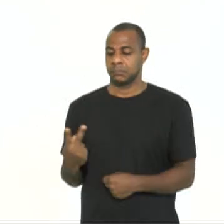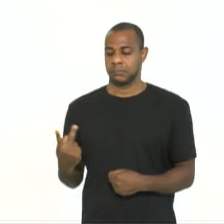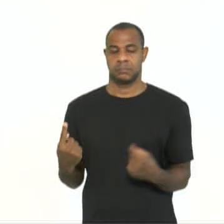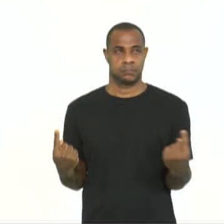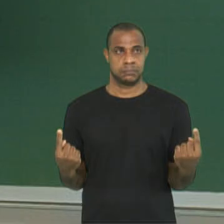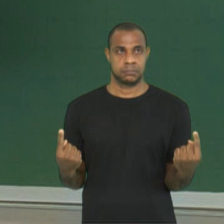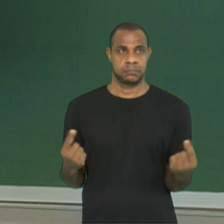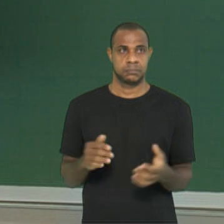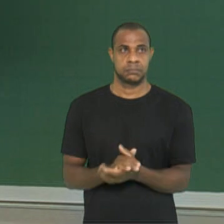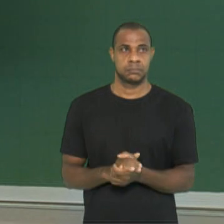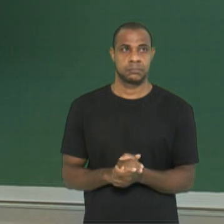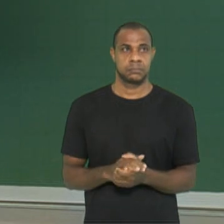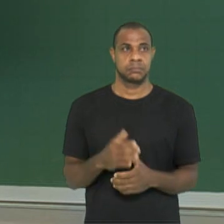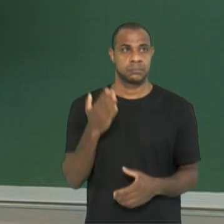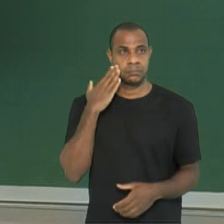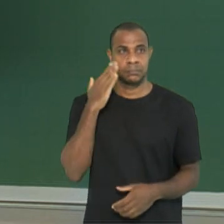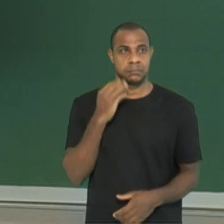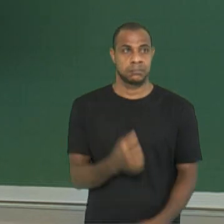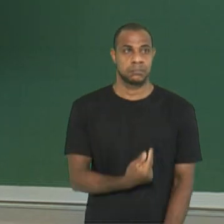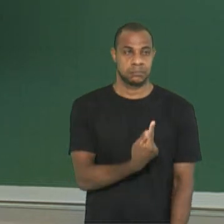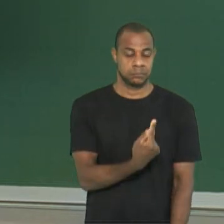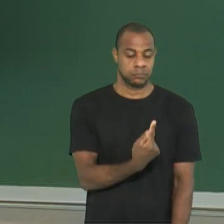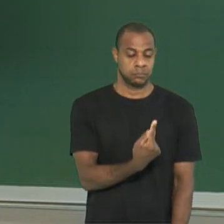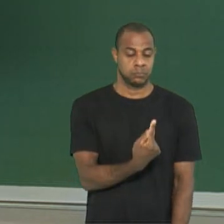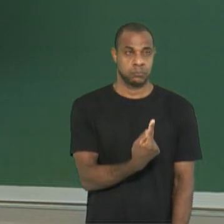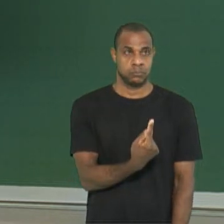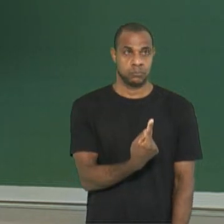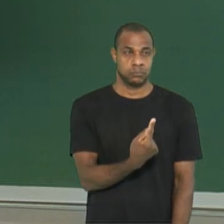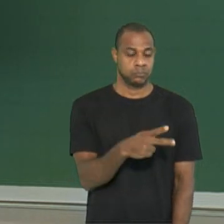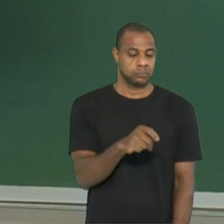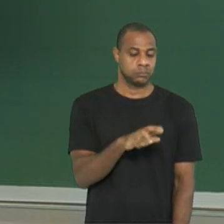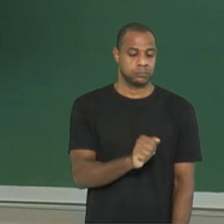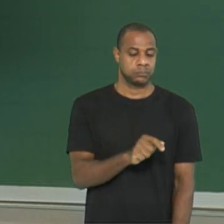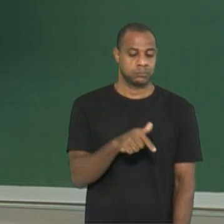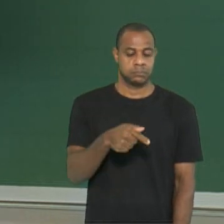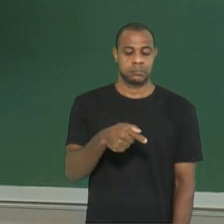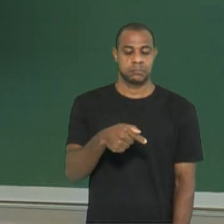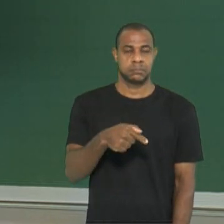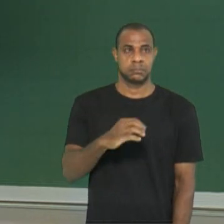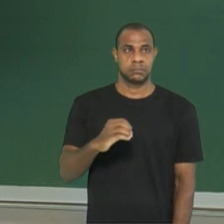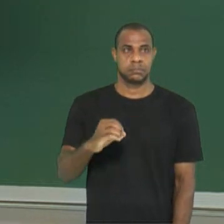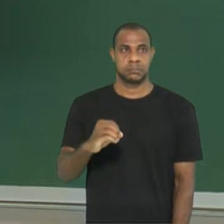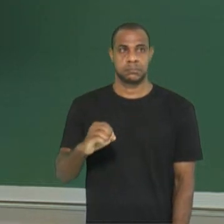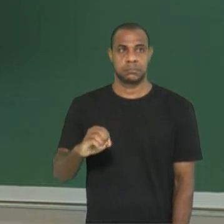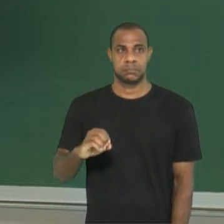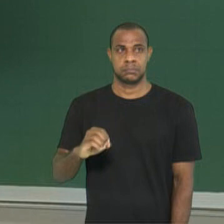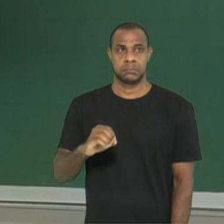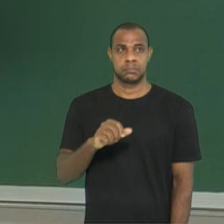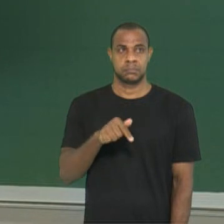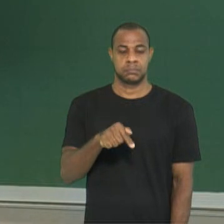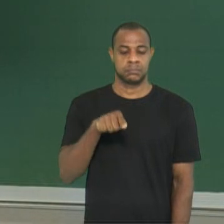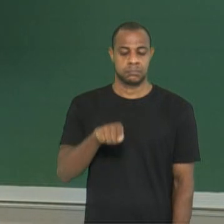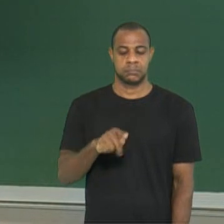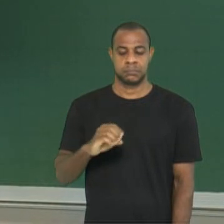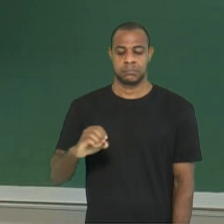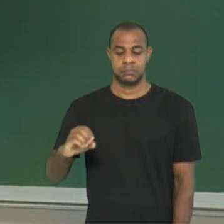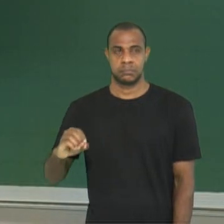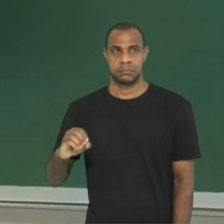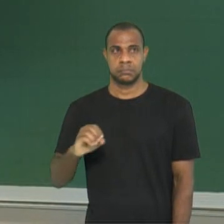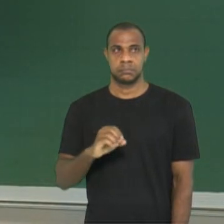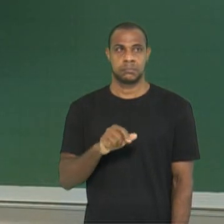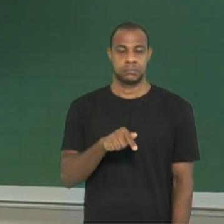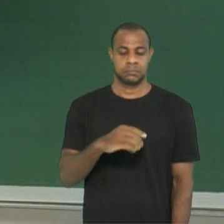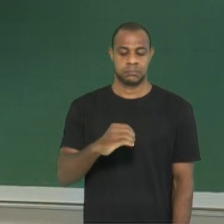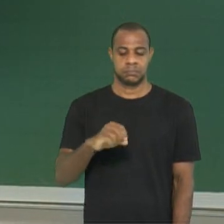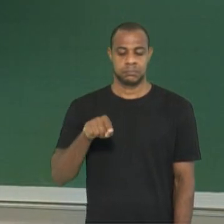do mapa é de 1 para 7 milhões, conforme você está vendo aqui no canto inferior deste mapa.